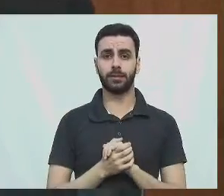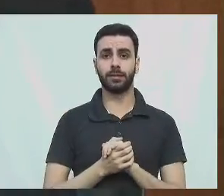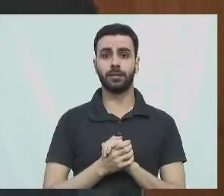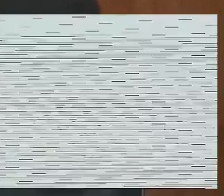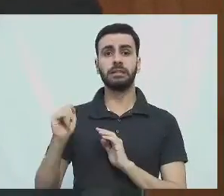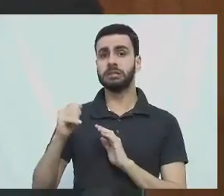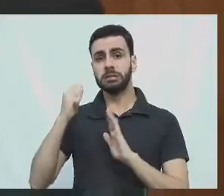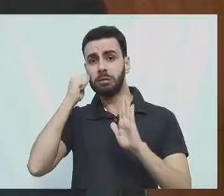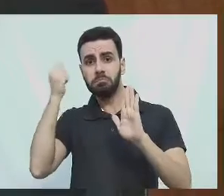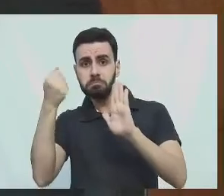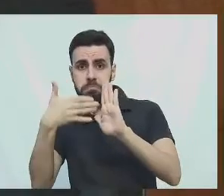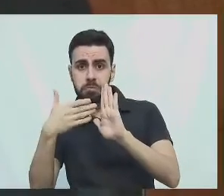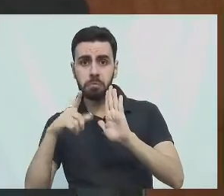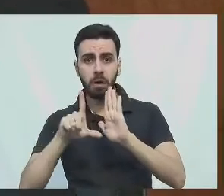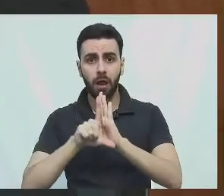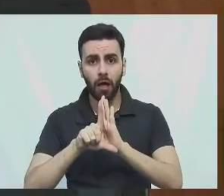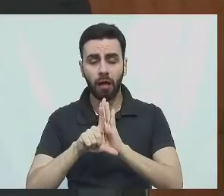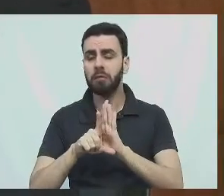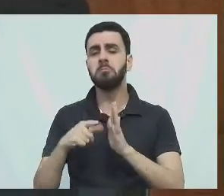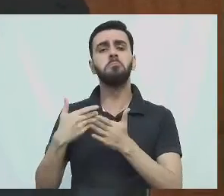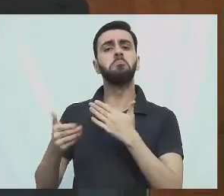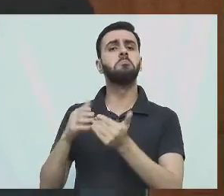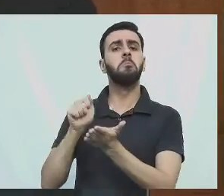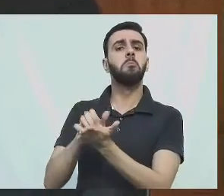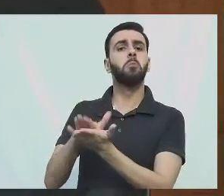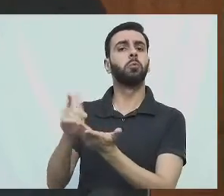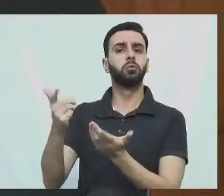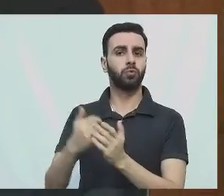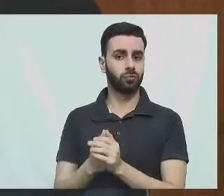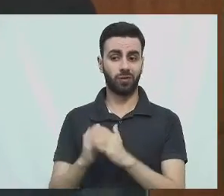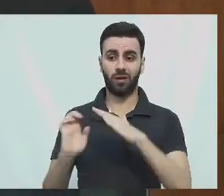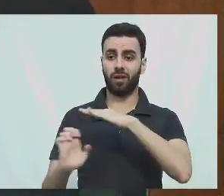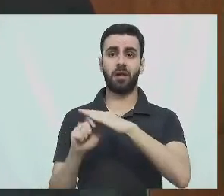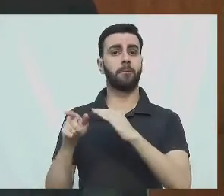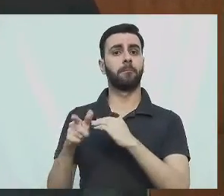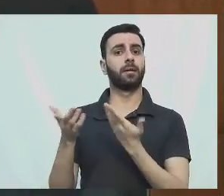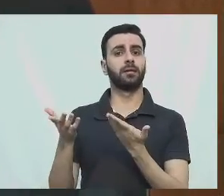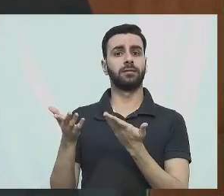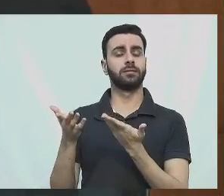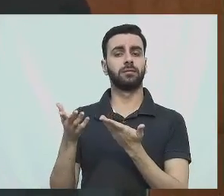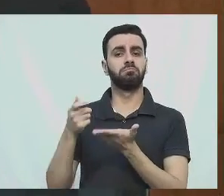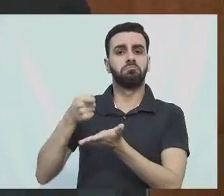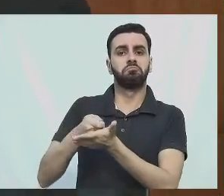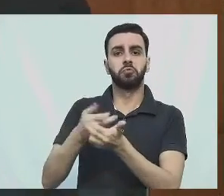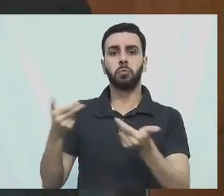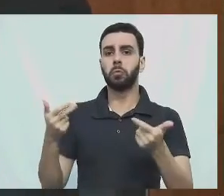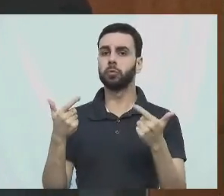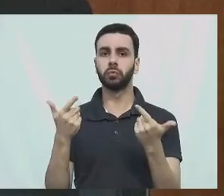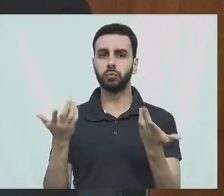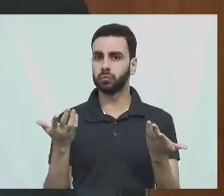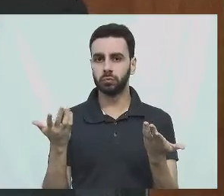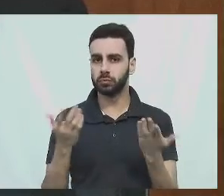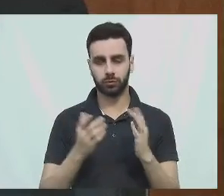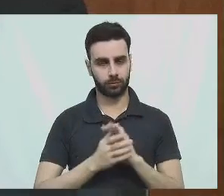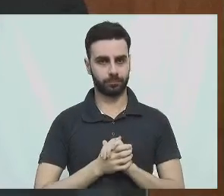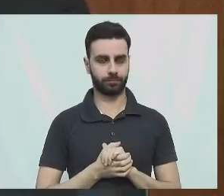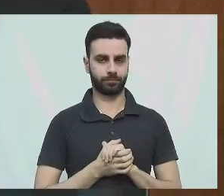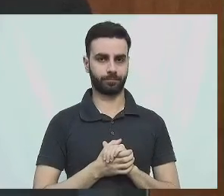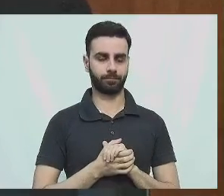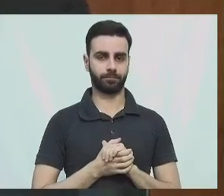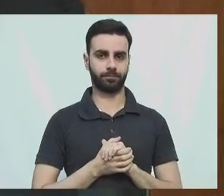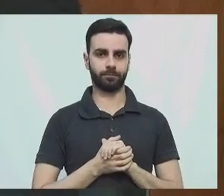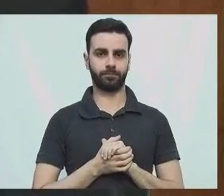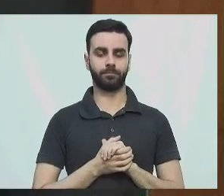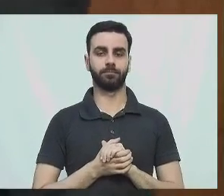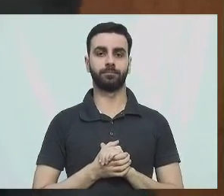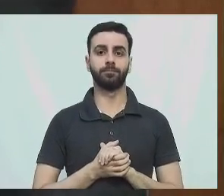se tivesse um descumprimento, a empresa ela não era de forma nenhuma punida em relação àquilo que ela estava